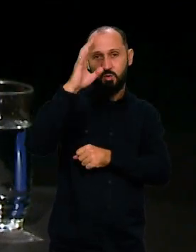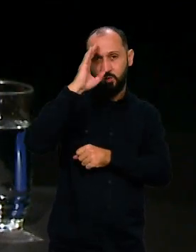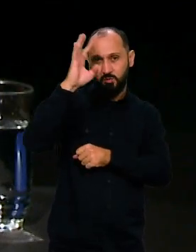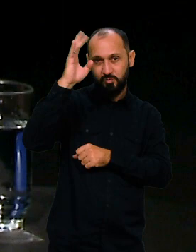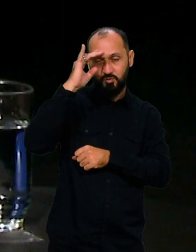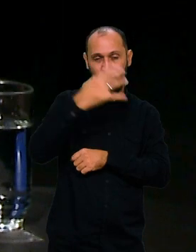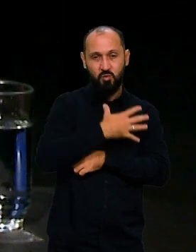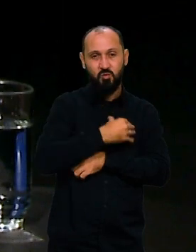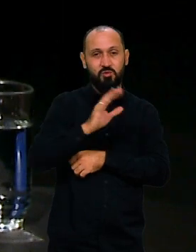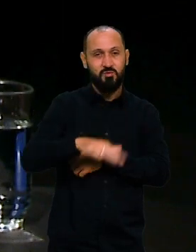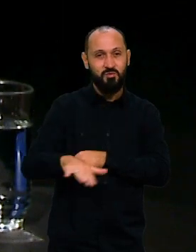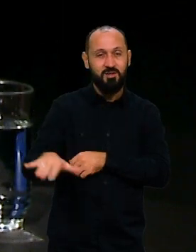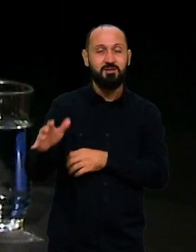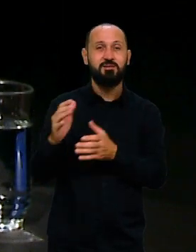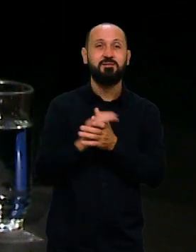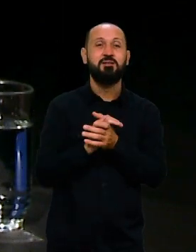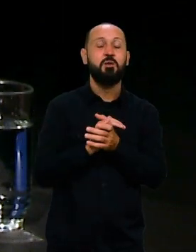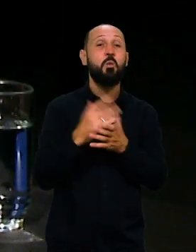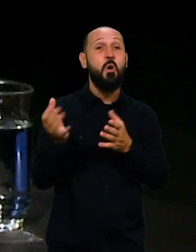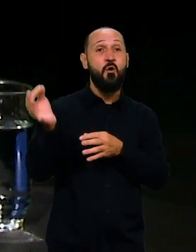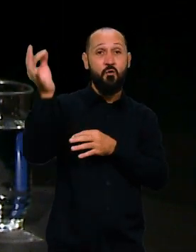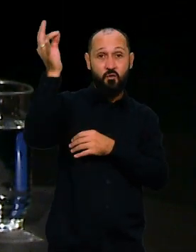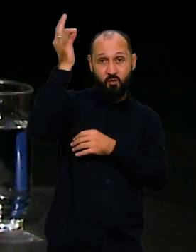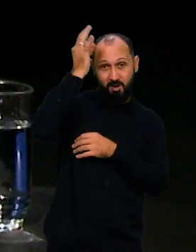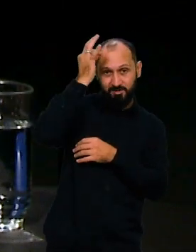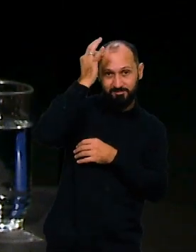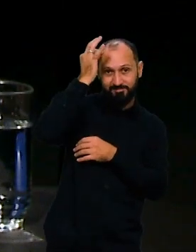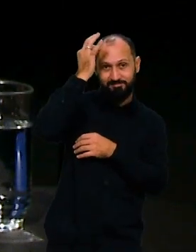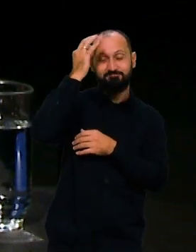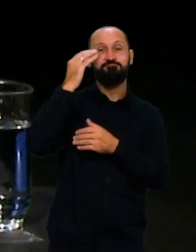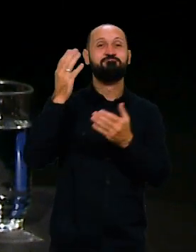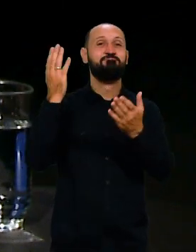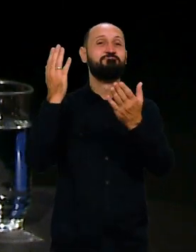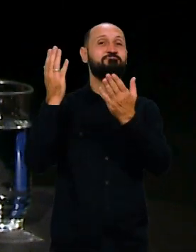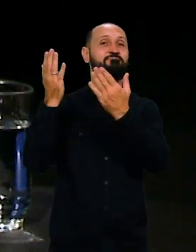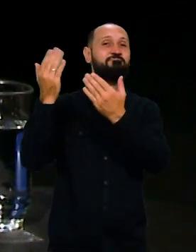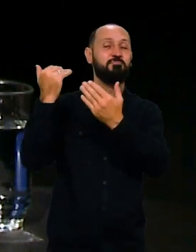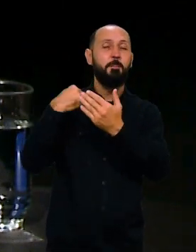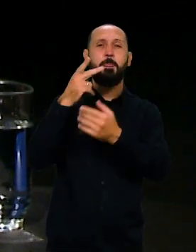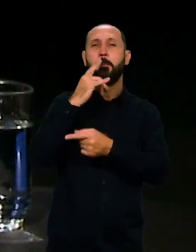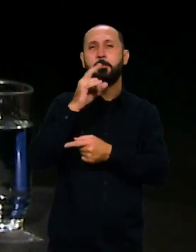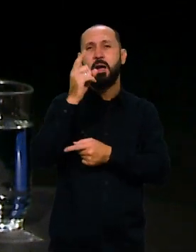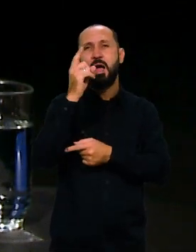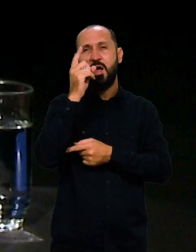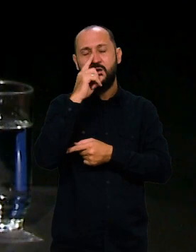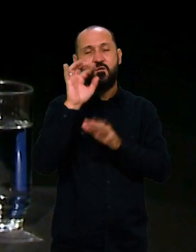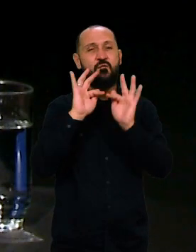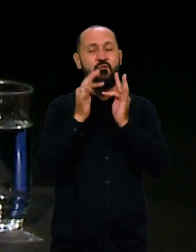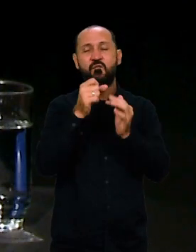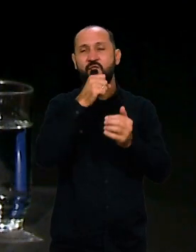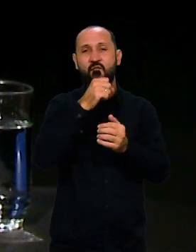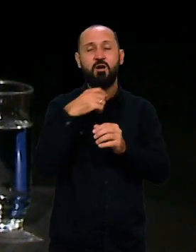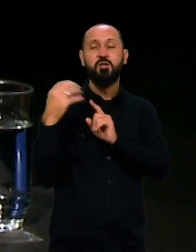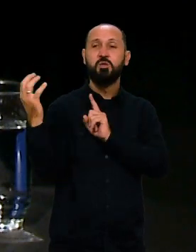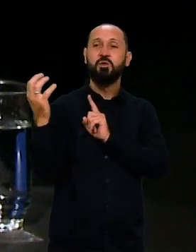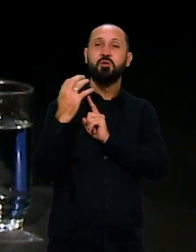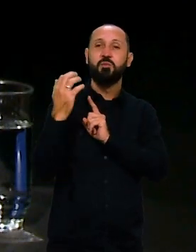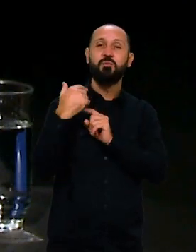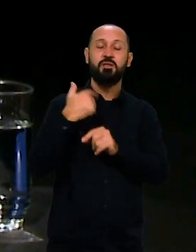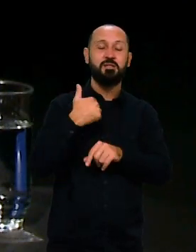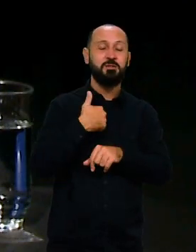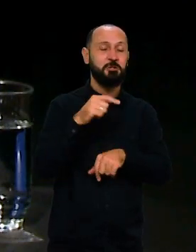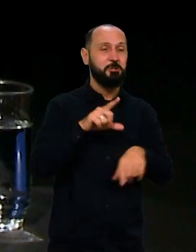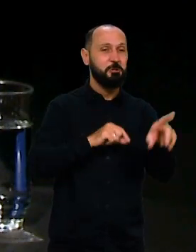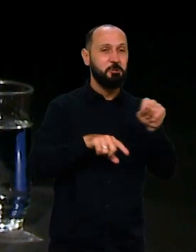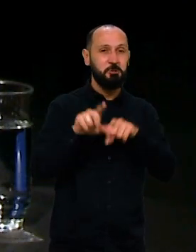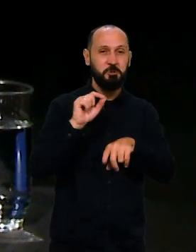gente leva muito em conta os sonhos dos nossos filhos, né, a vocação. Eu acredito que antigamente os nossos pais e avós e familiares tinham